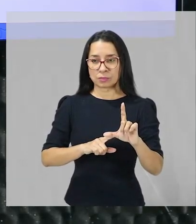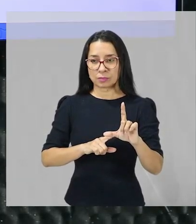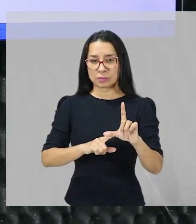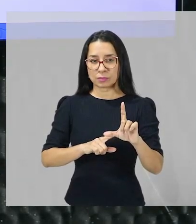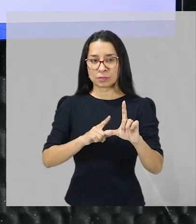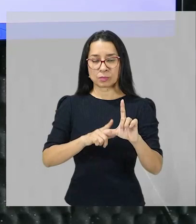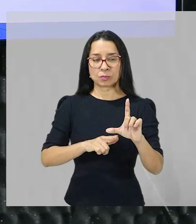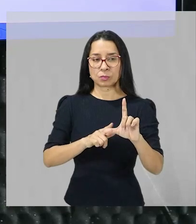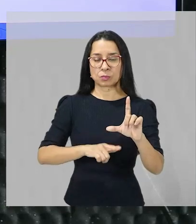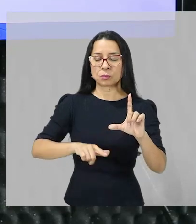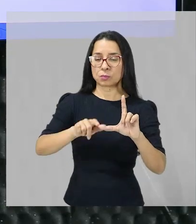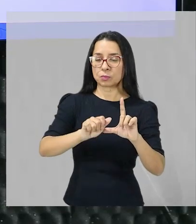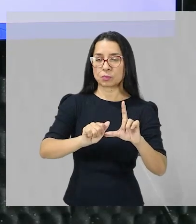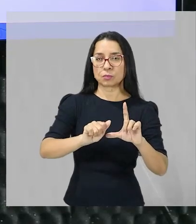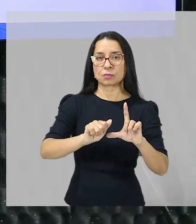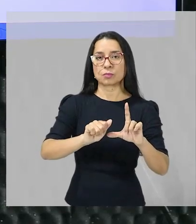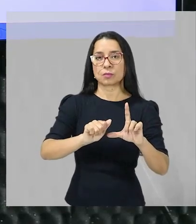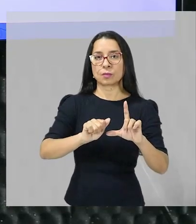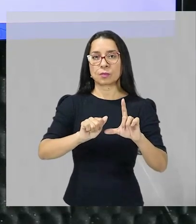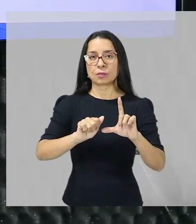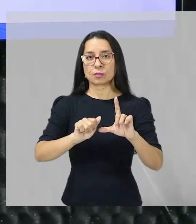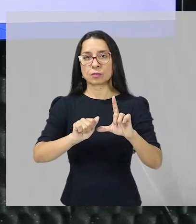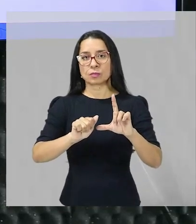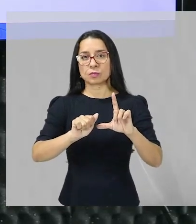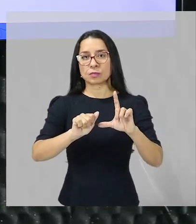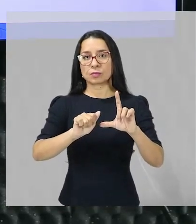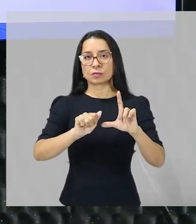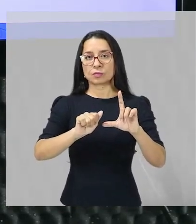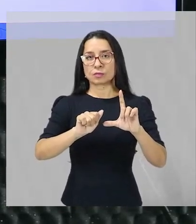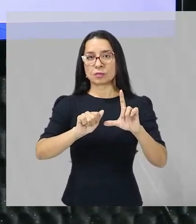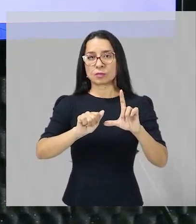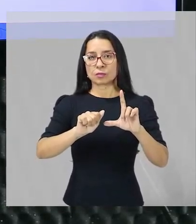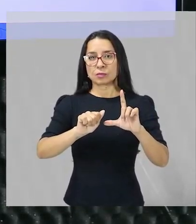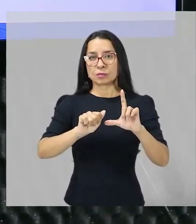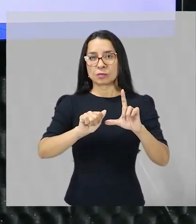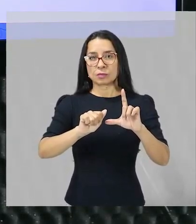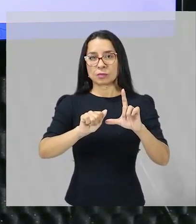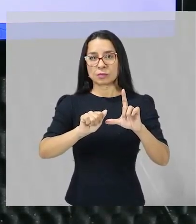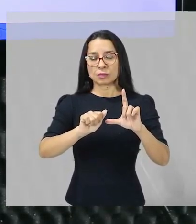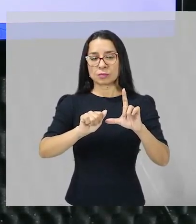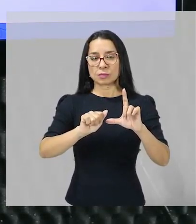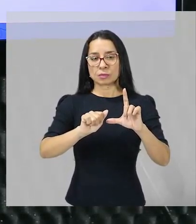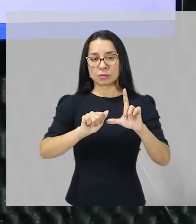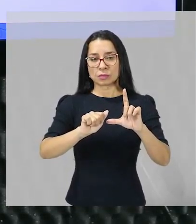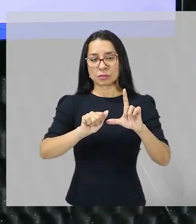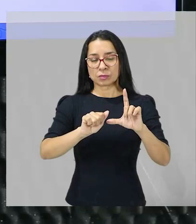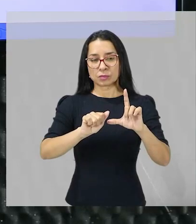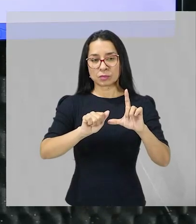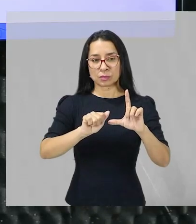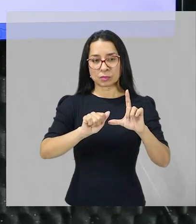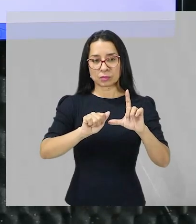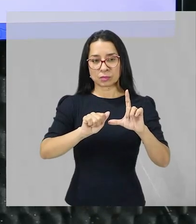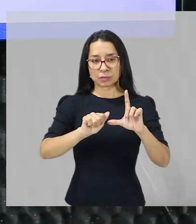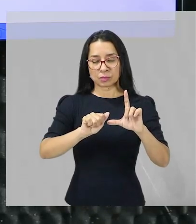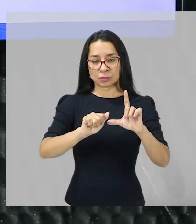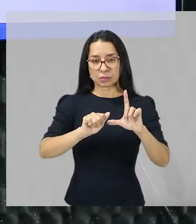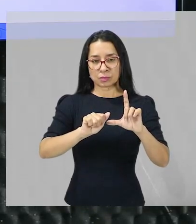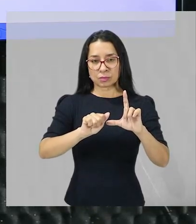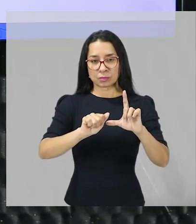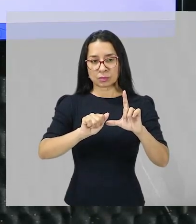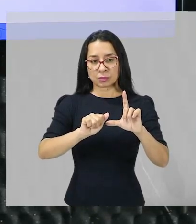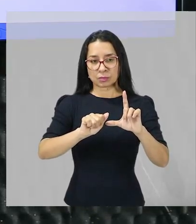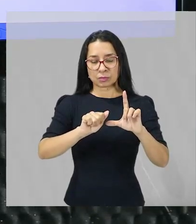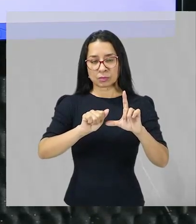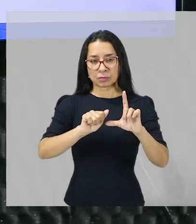mitocondriais da fêmea pitbull e 50% dos genes mitocondriais da fêmea na qual ocorre a